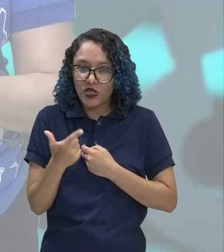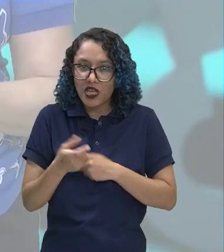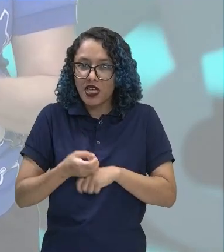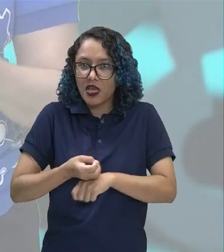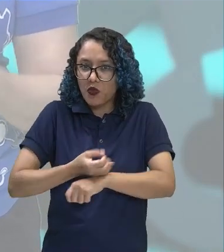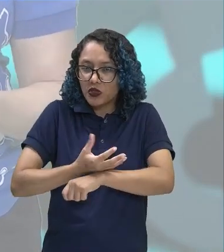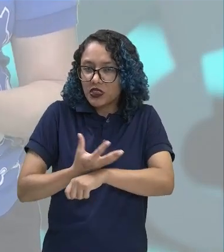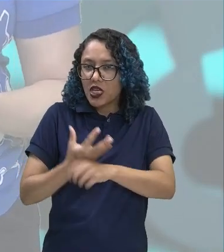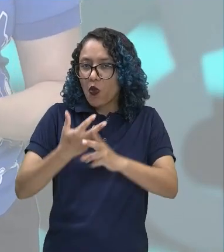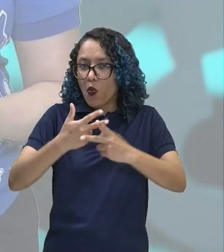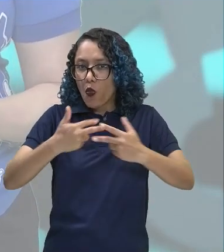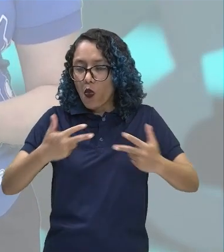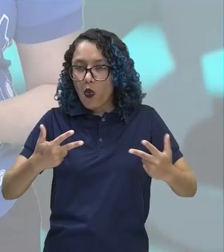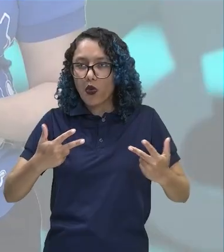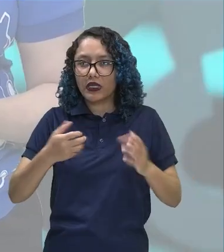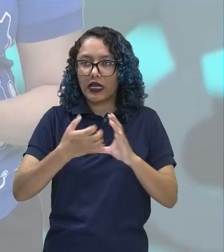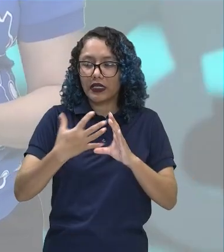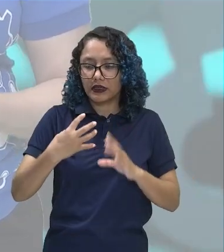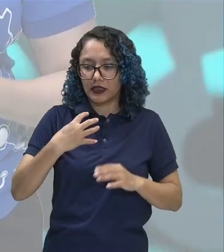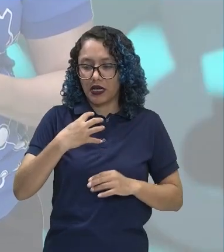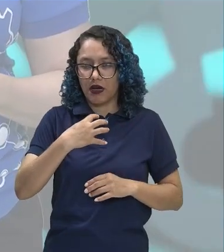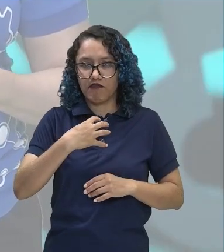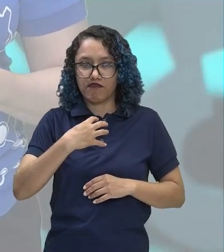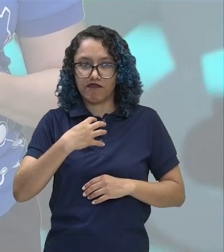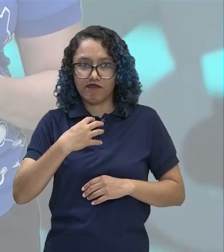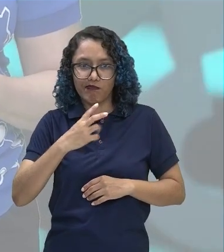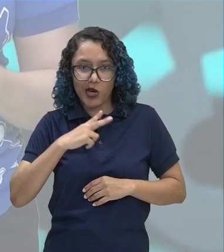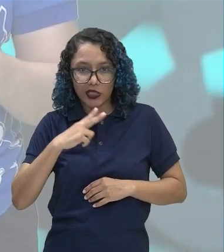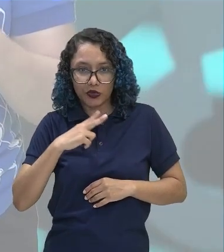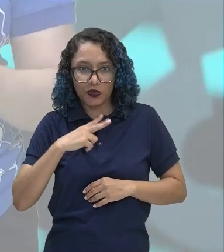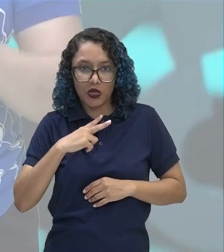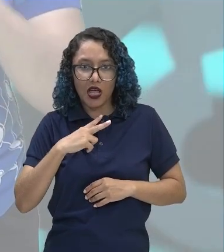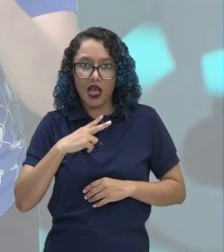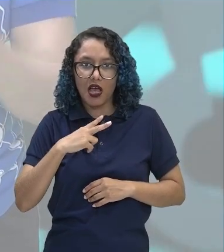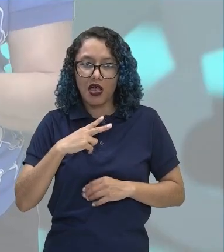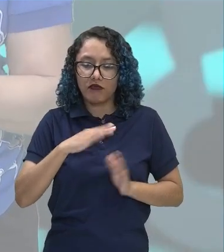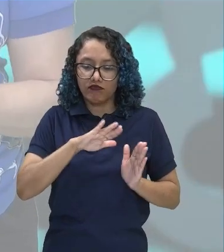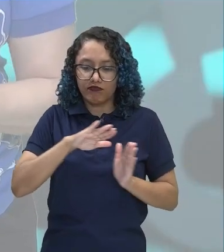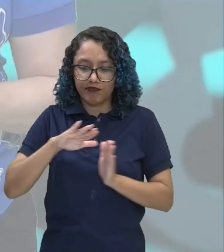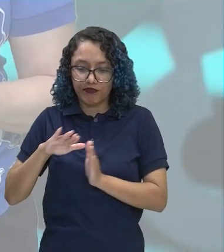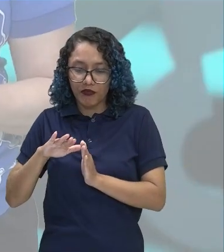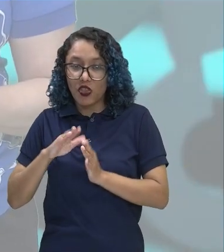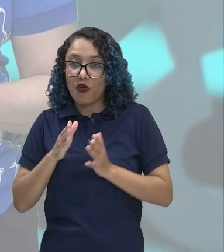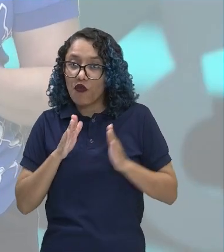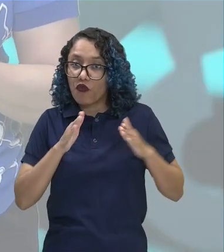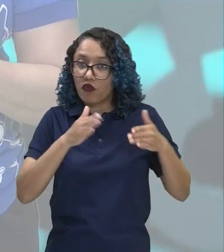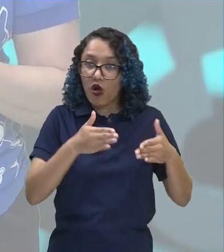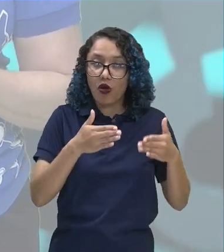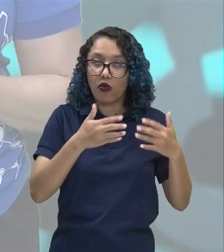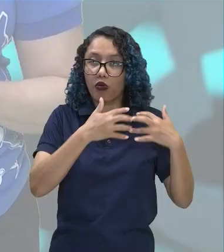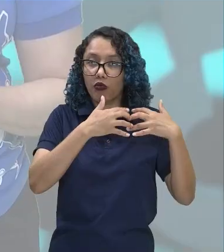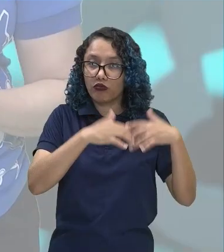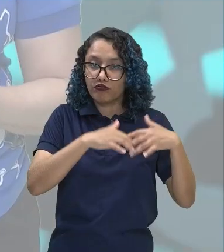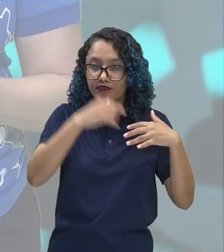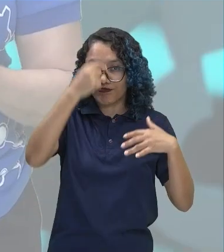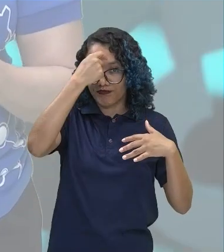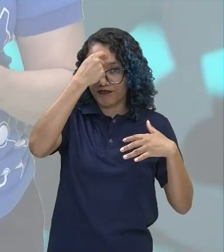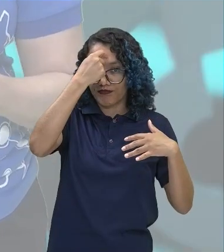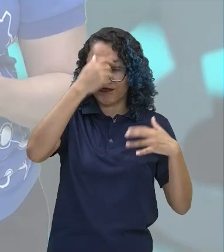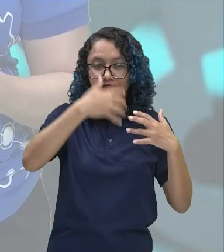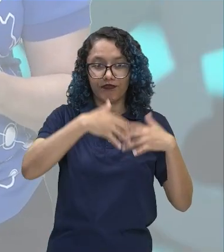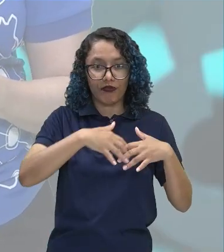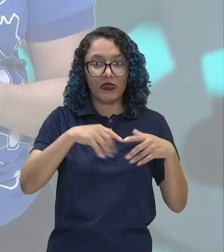coisas pessoais, eu uso a racionalidade, né, para falar coisas concretas.